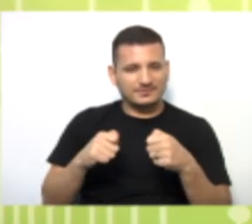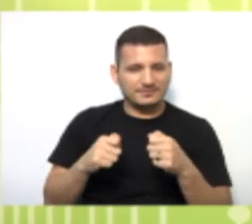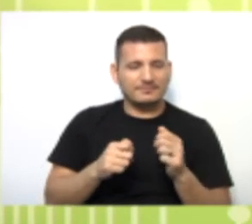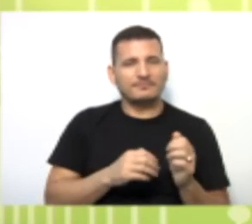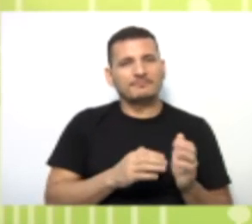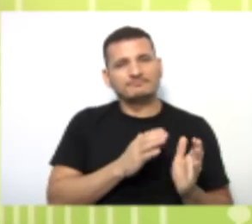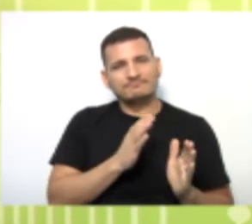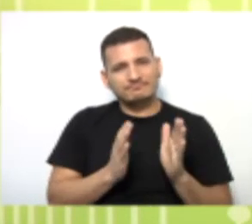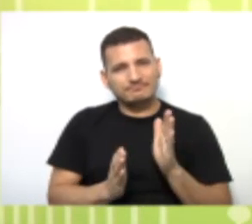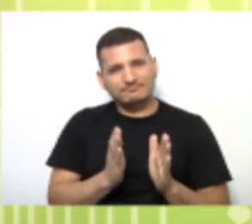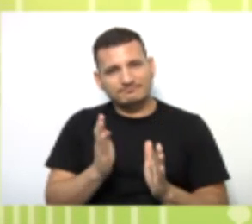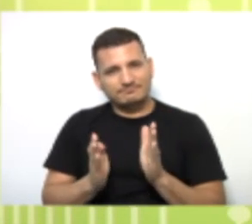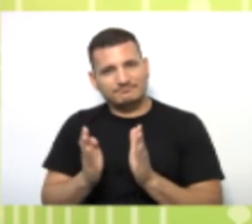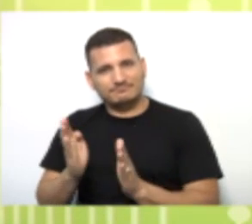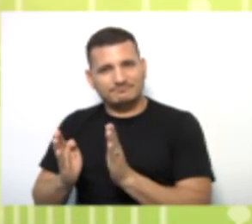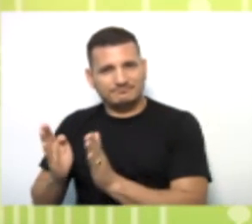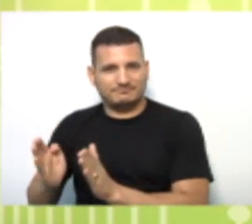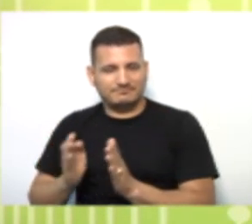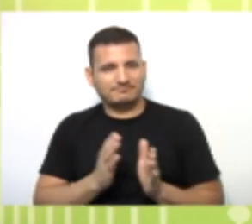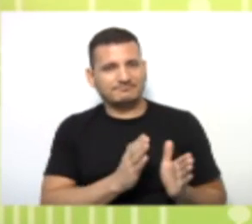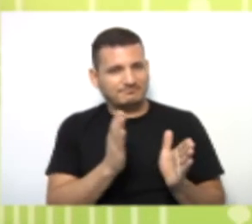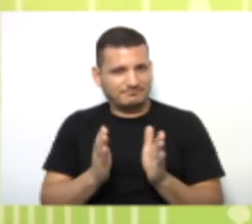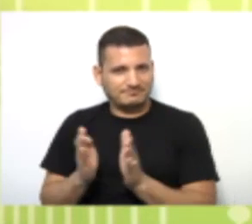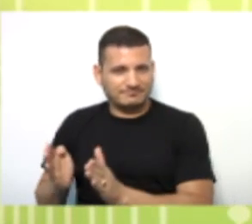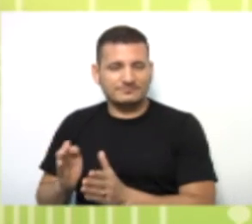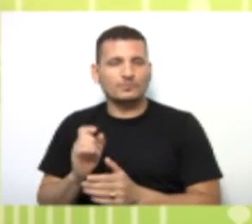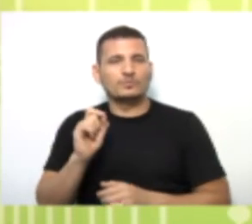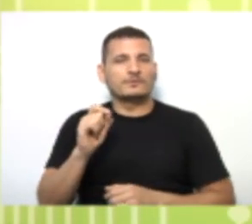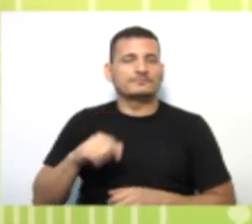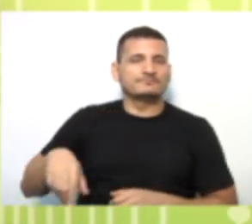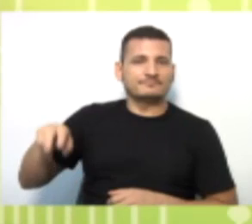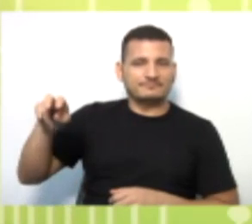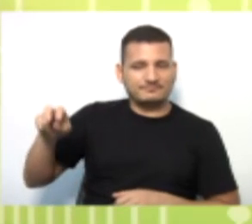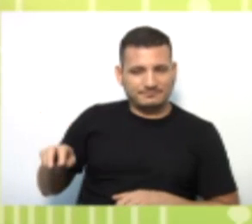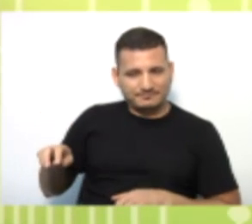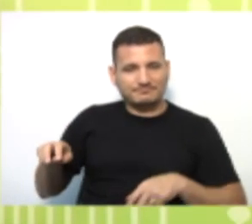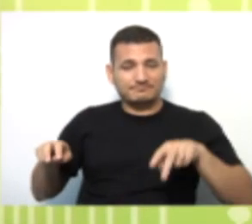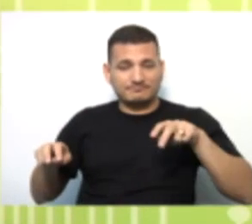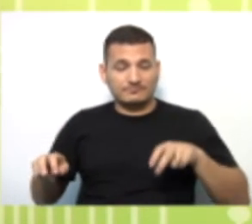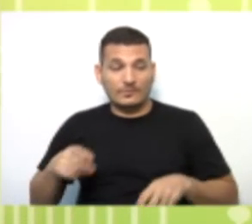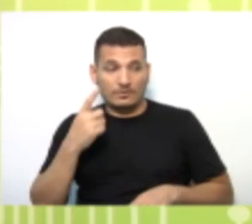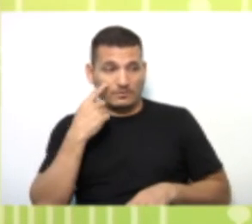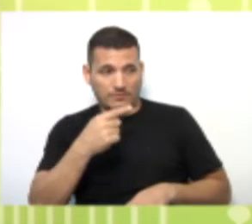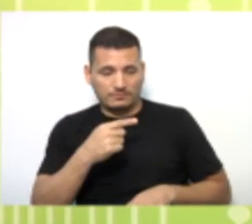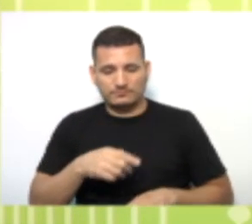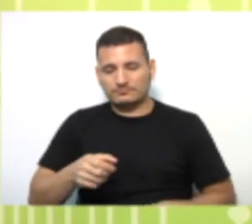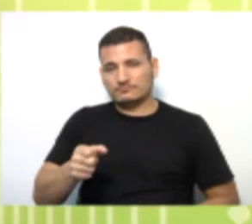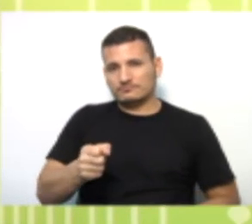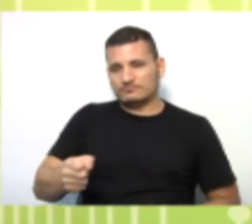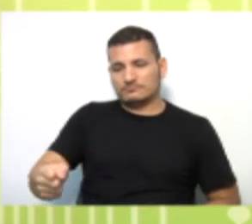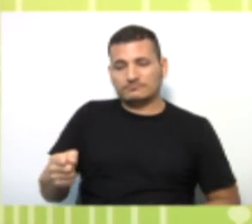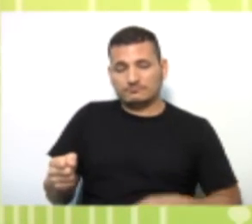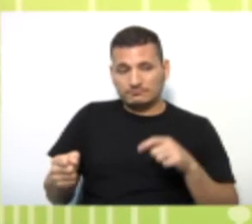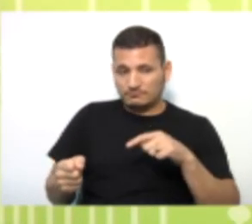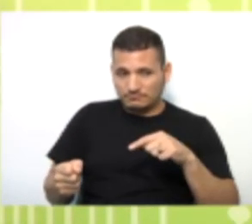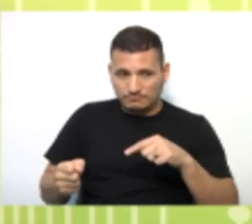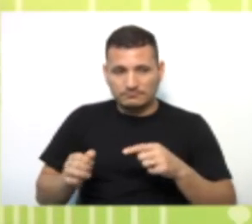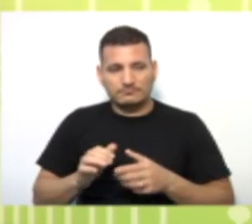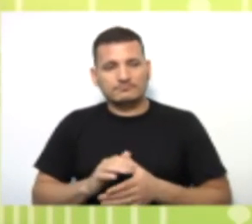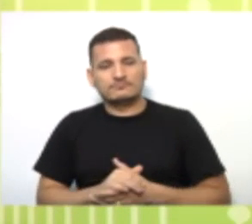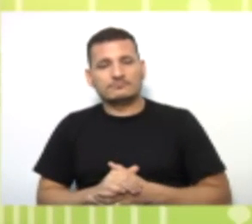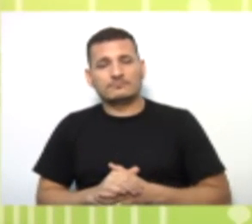vários passo a passo. O que é? O instrutor senta lá com você, aí fala, ó, isso aqui é marcha, isso aqui é